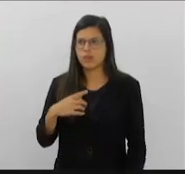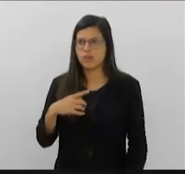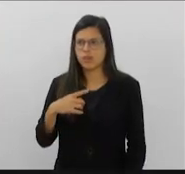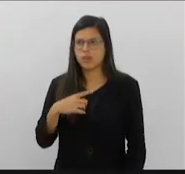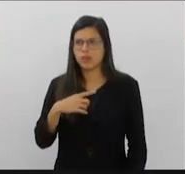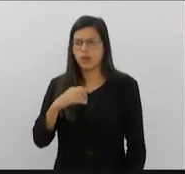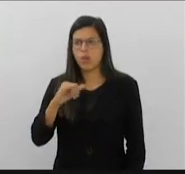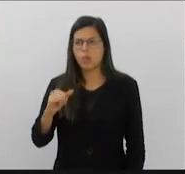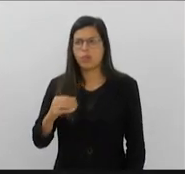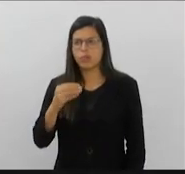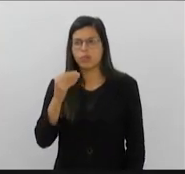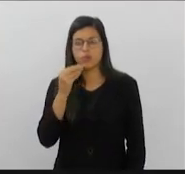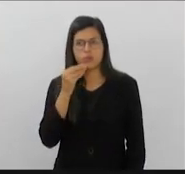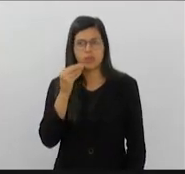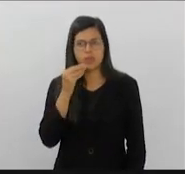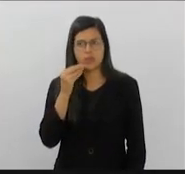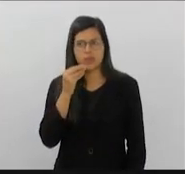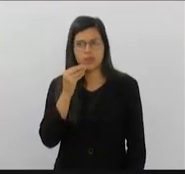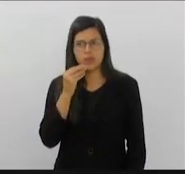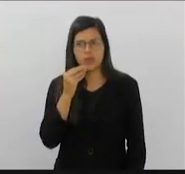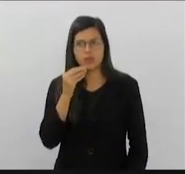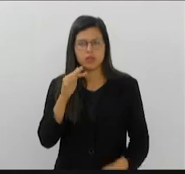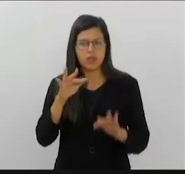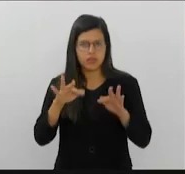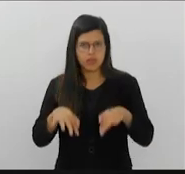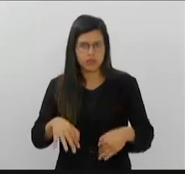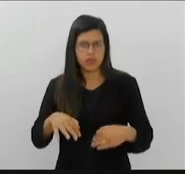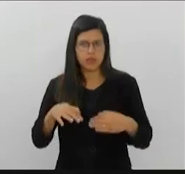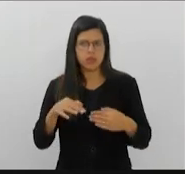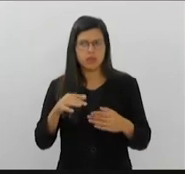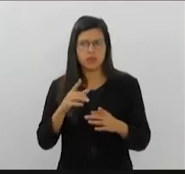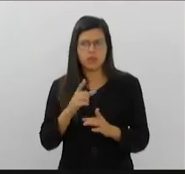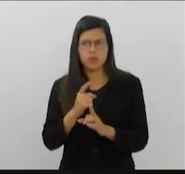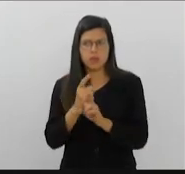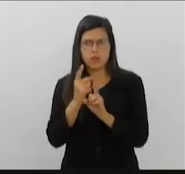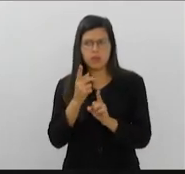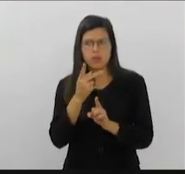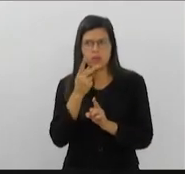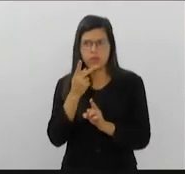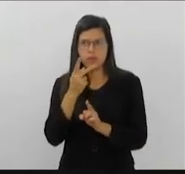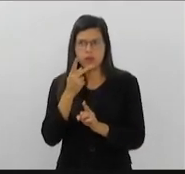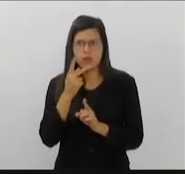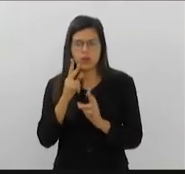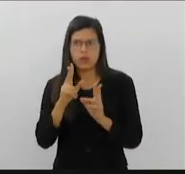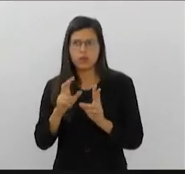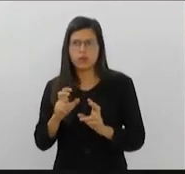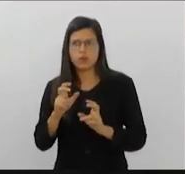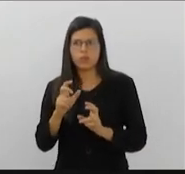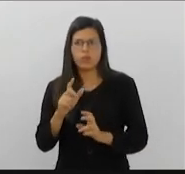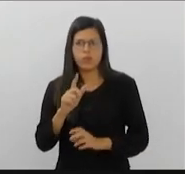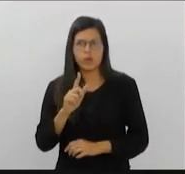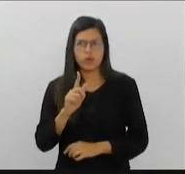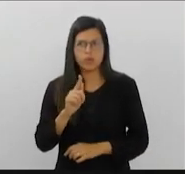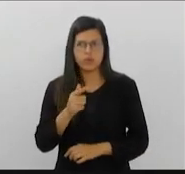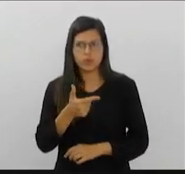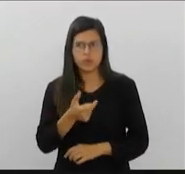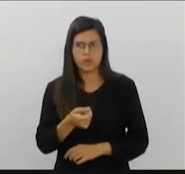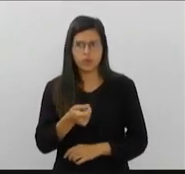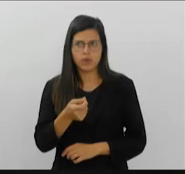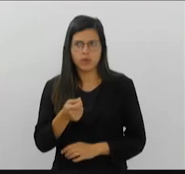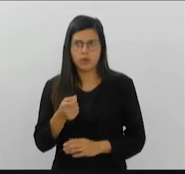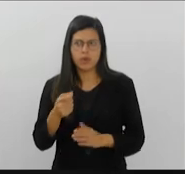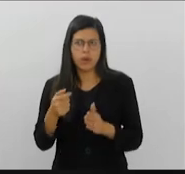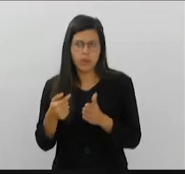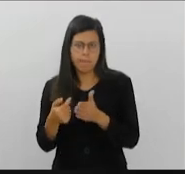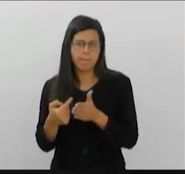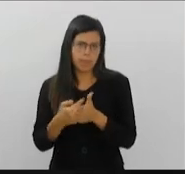no encerramento desse nosso encontro, falar em nome do Y20, mas me foi feita uma pergunta objetiva,